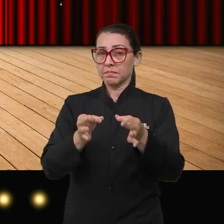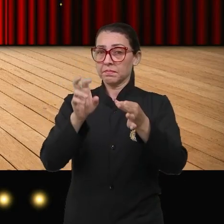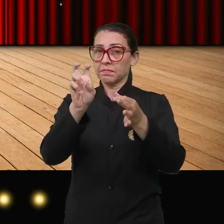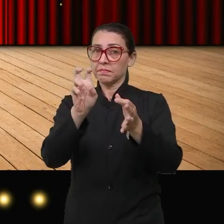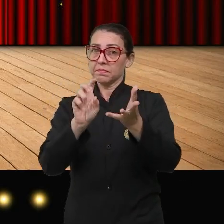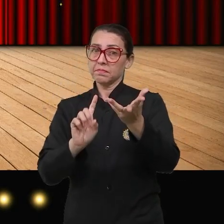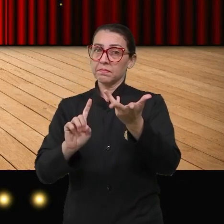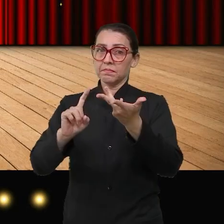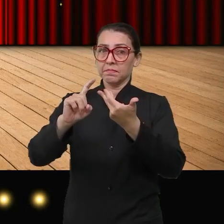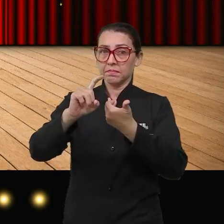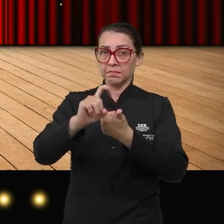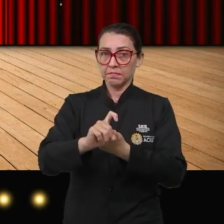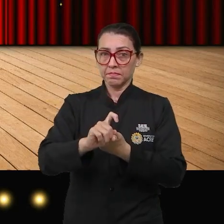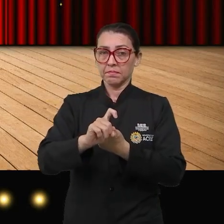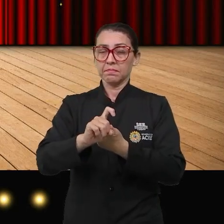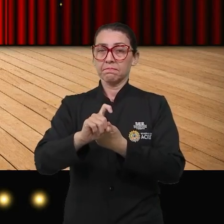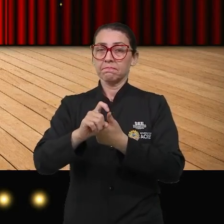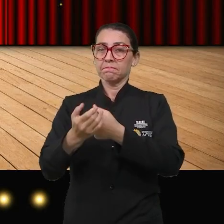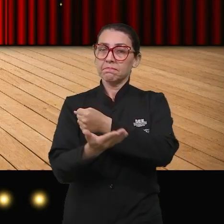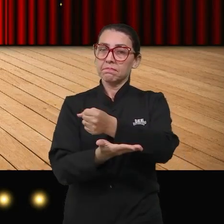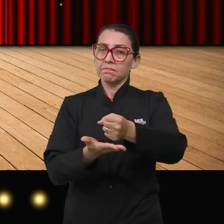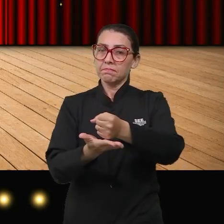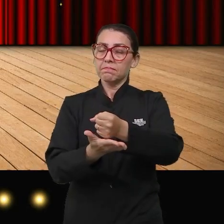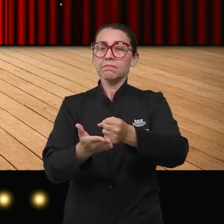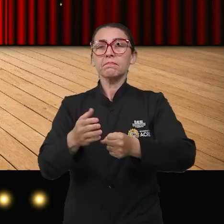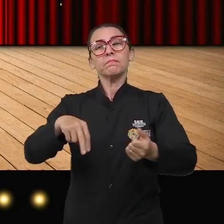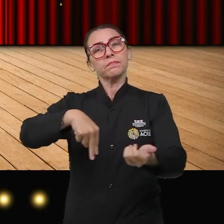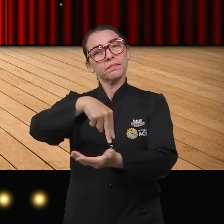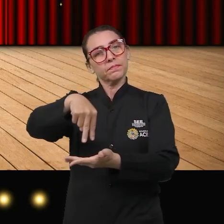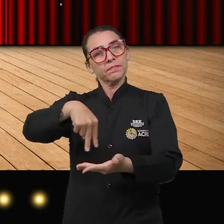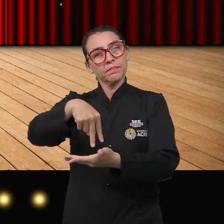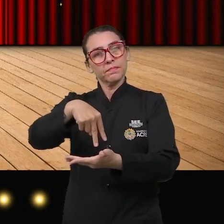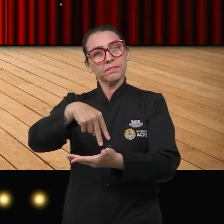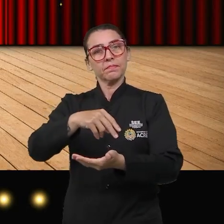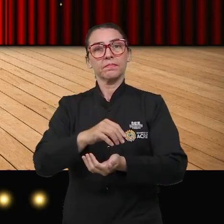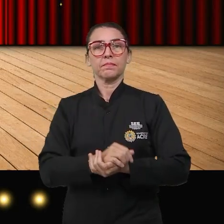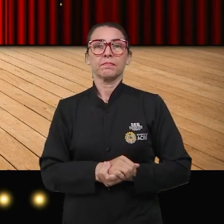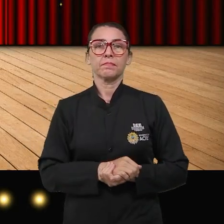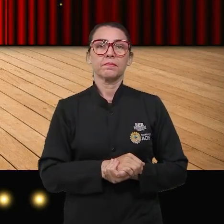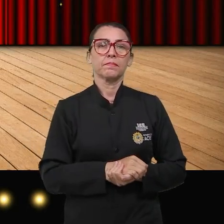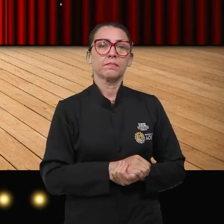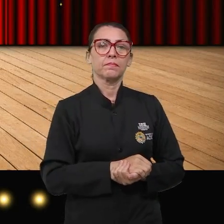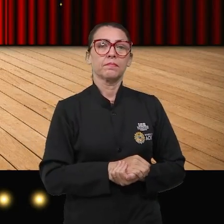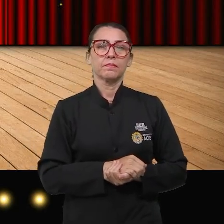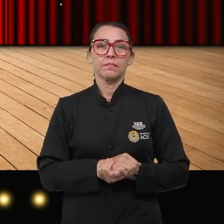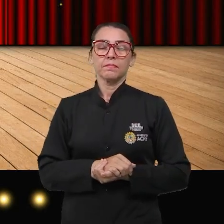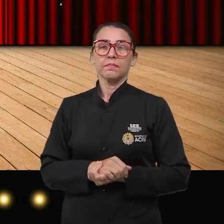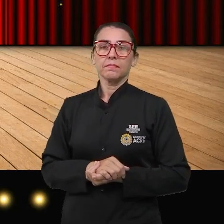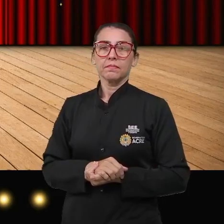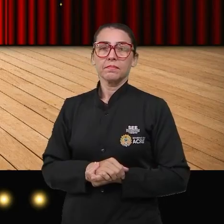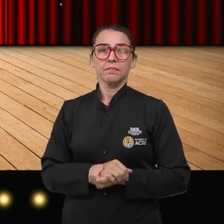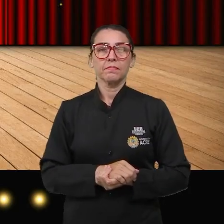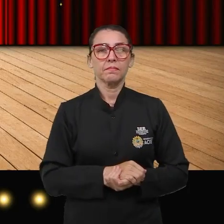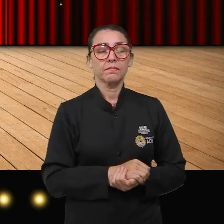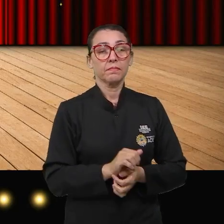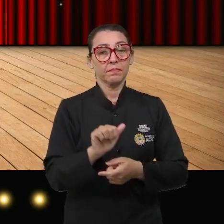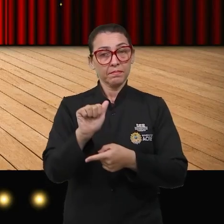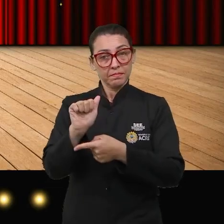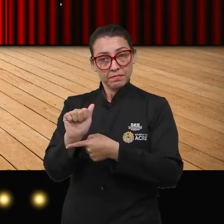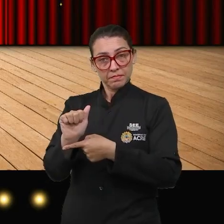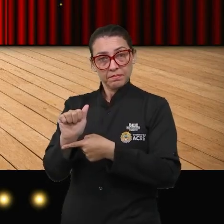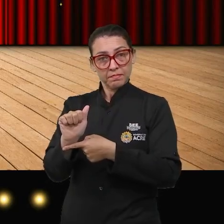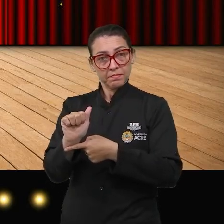corretamente os 5 elementos fundamentais da dança? E aí tem a alternativa